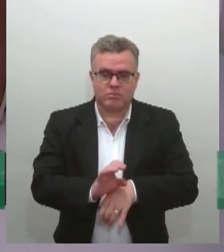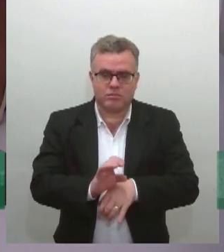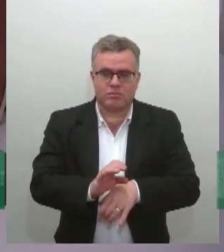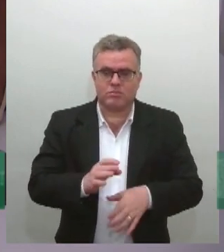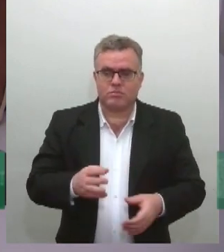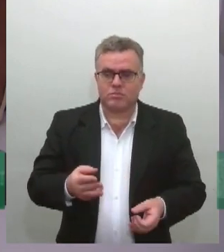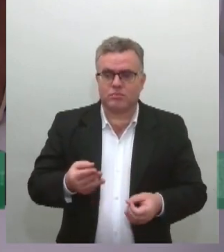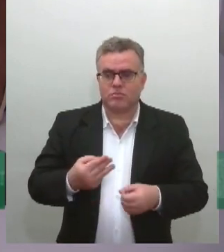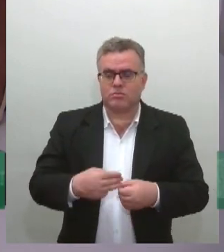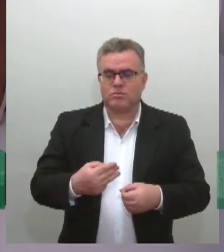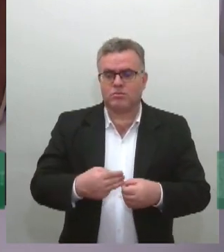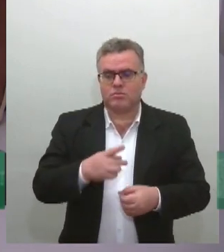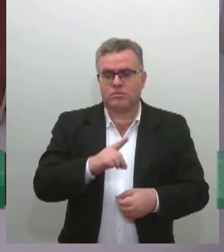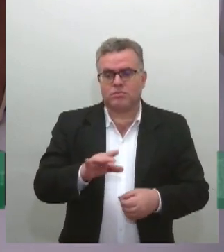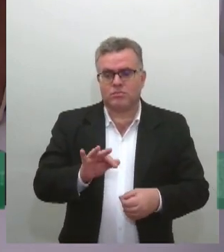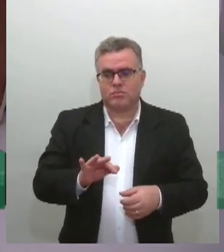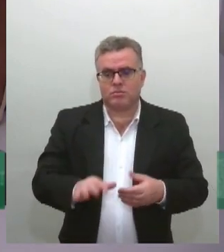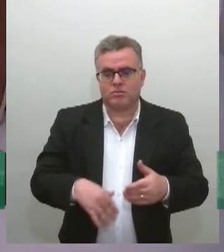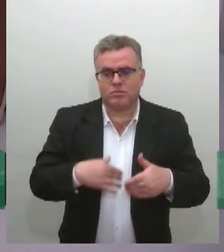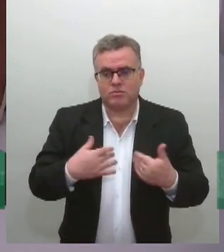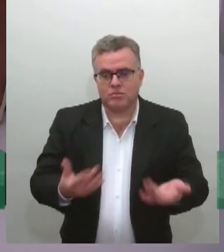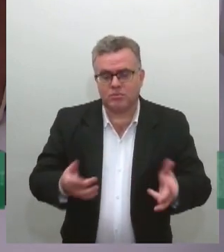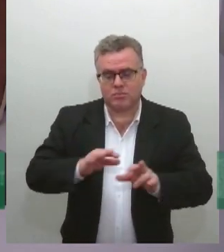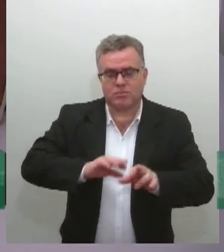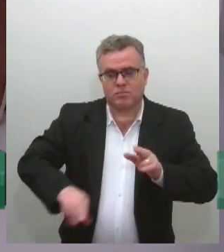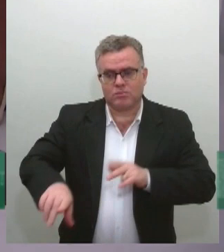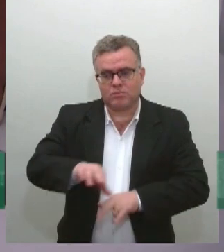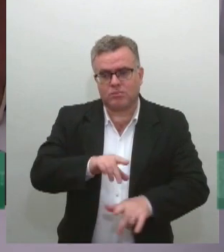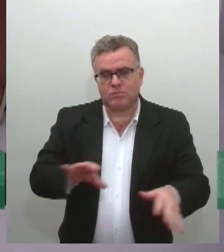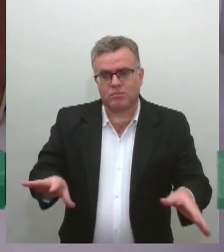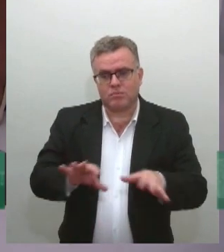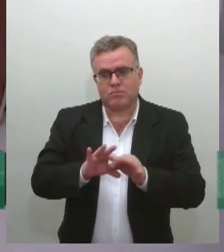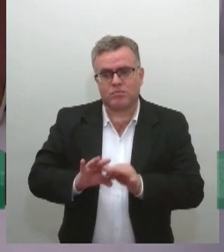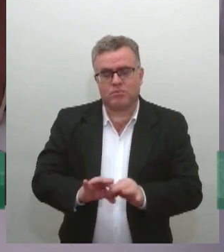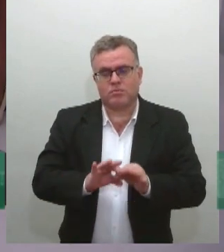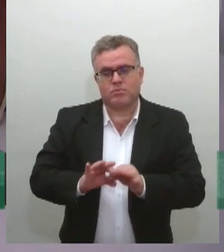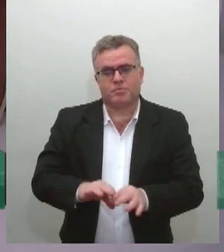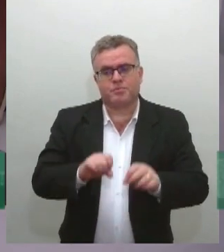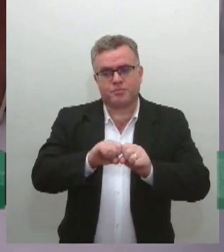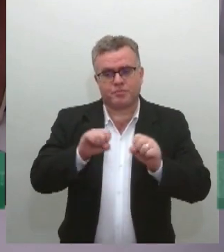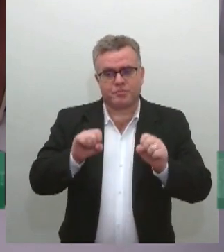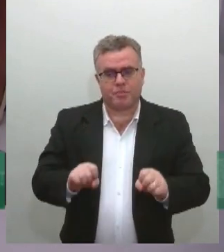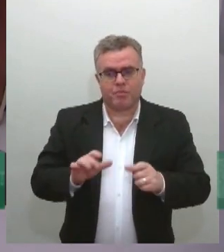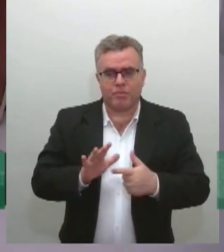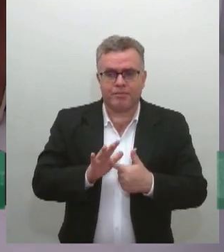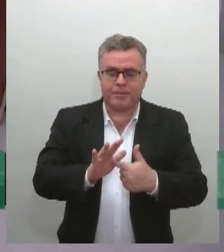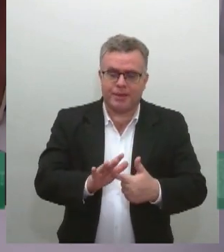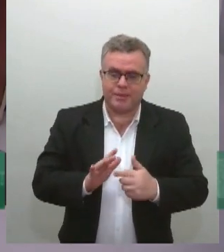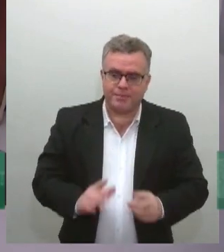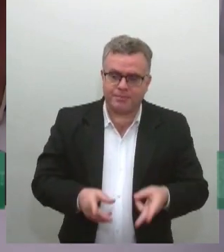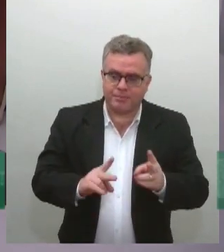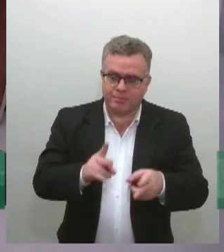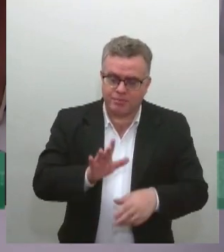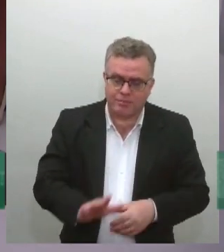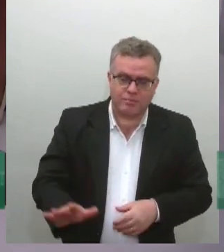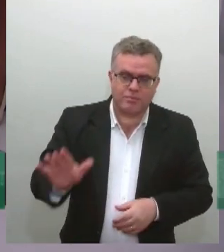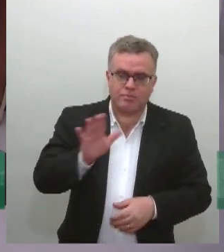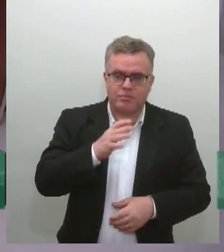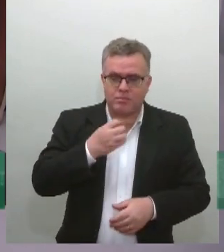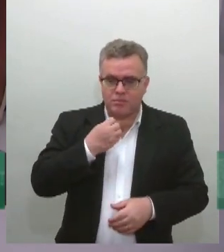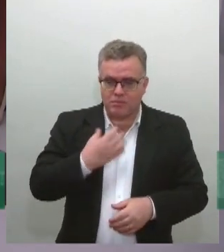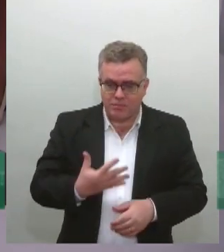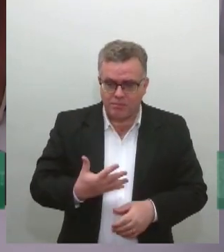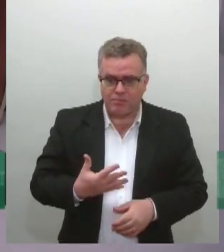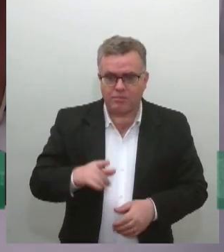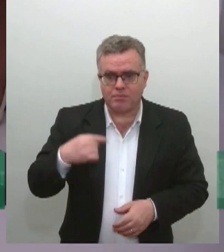e municípios, que a gente sabe que é um sistema que é inclusive visto internacionalmente como muito bom, apesar de tudo que a gente sabe que